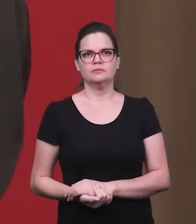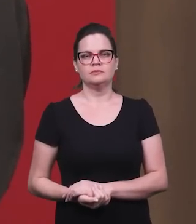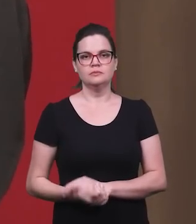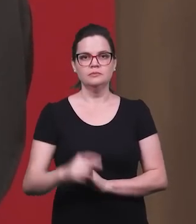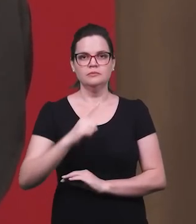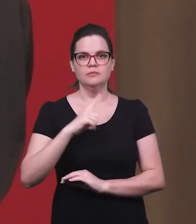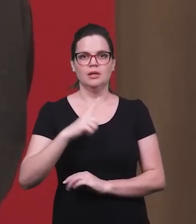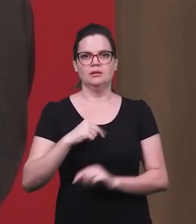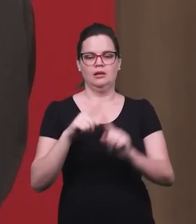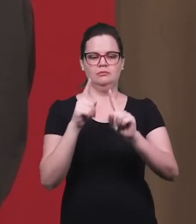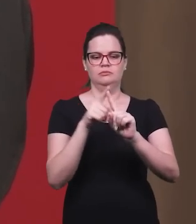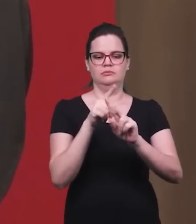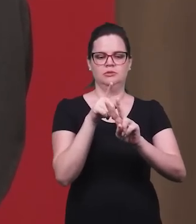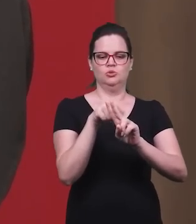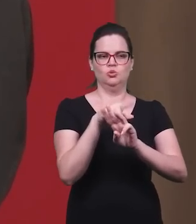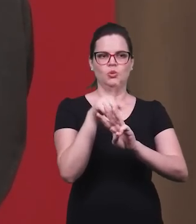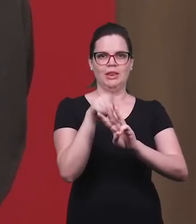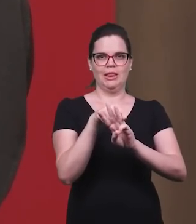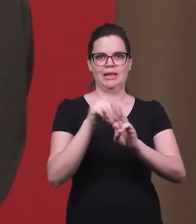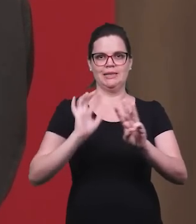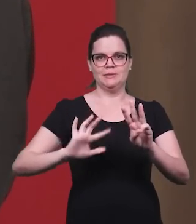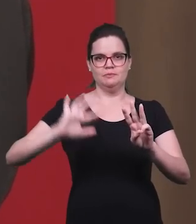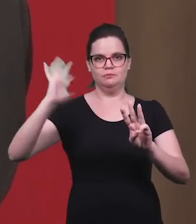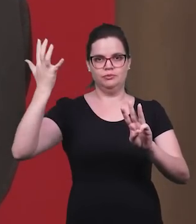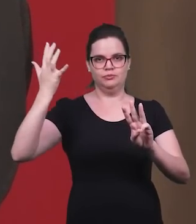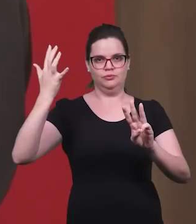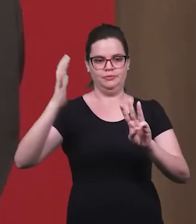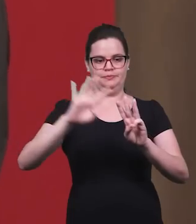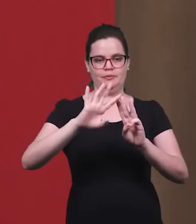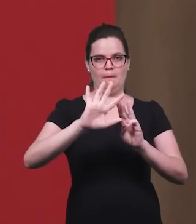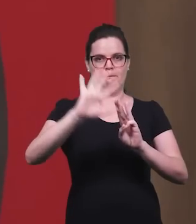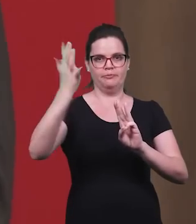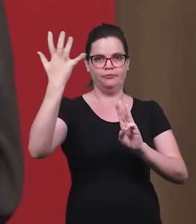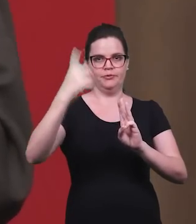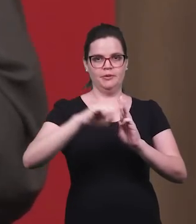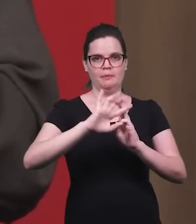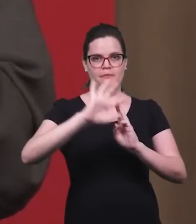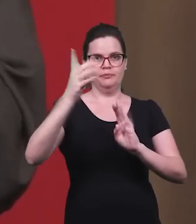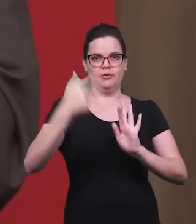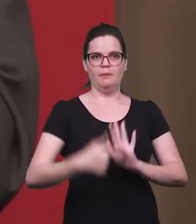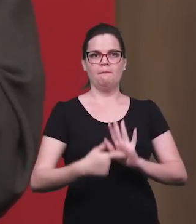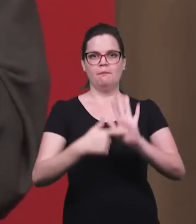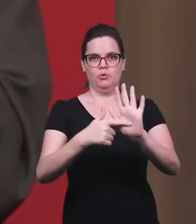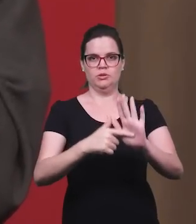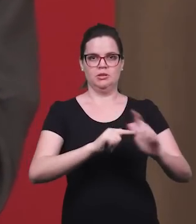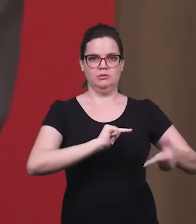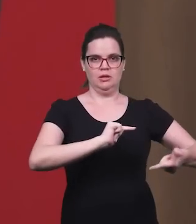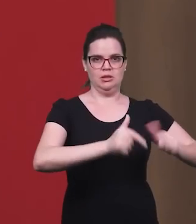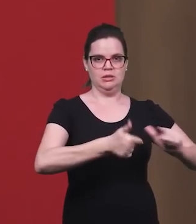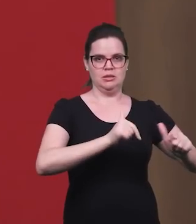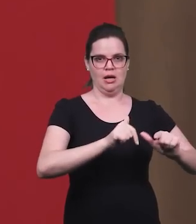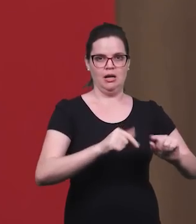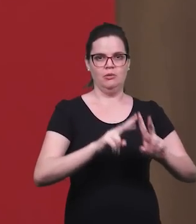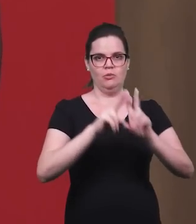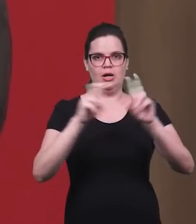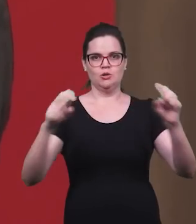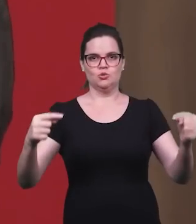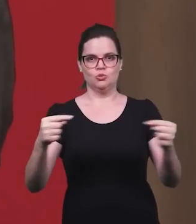três sinais envolvendo Israel em relação à volta de Jesus. Primeiro, Israel